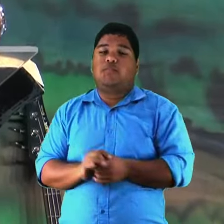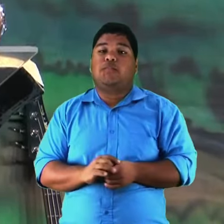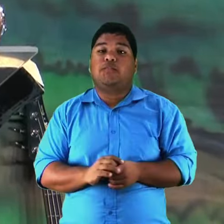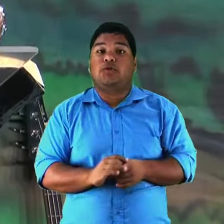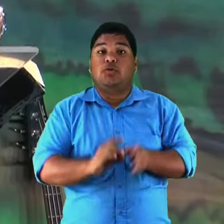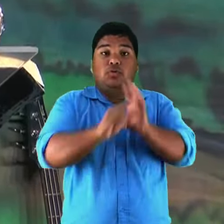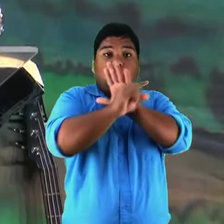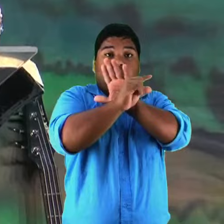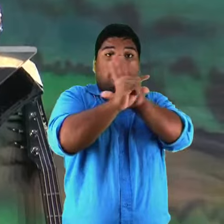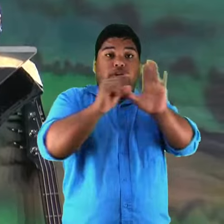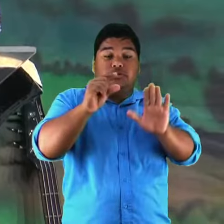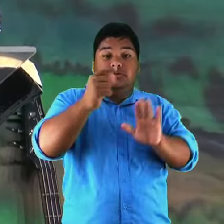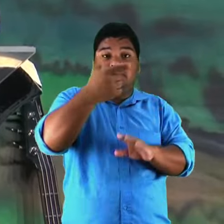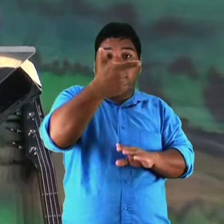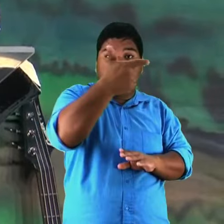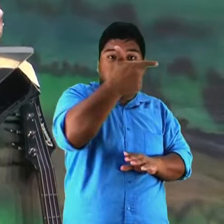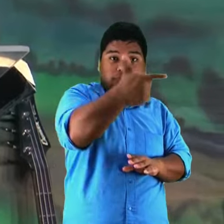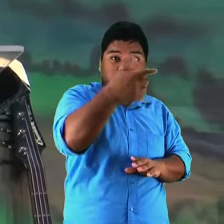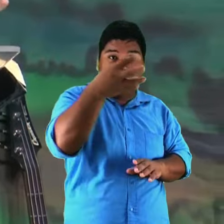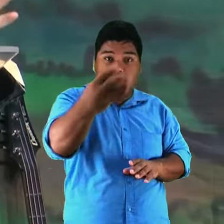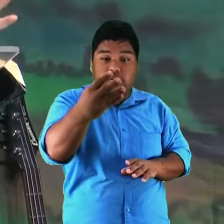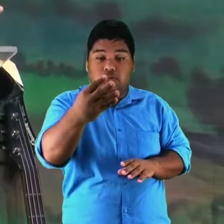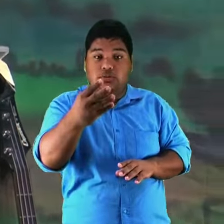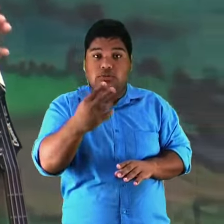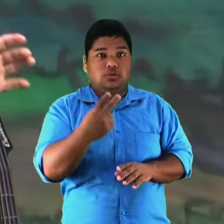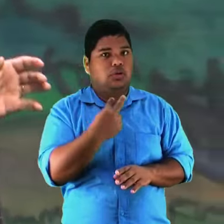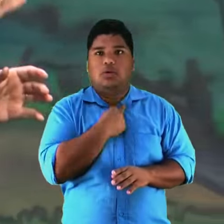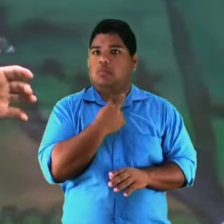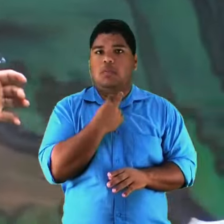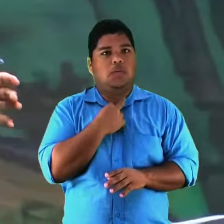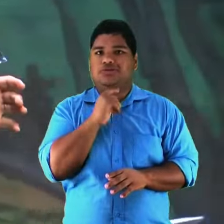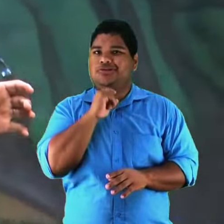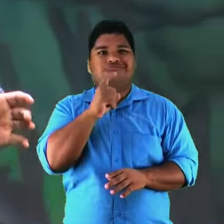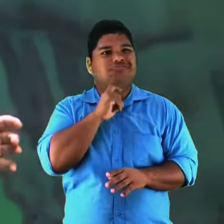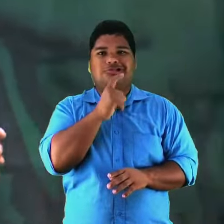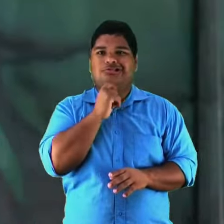diz, ninguém pode servir a dois senhores.